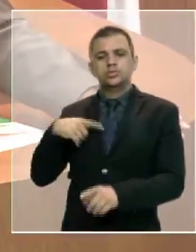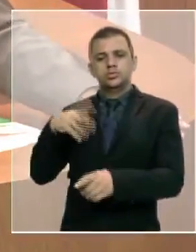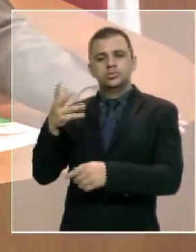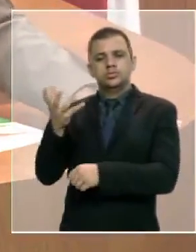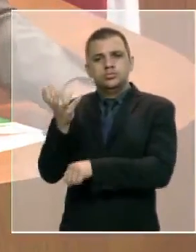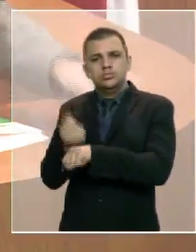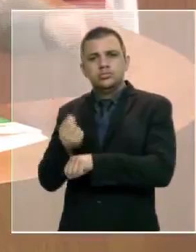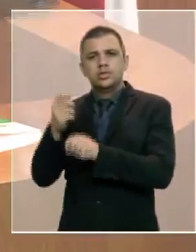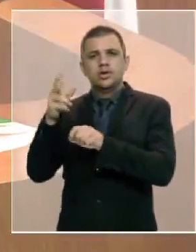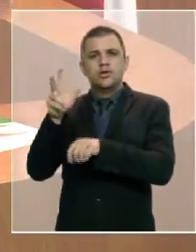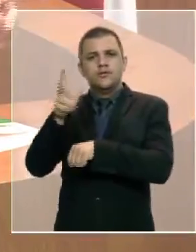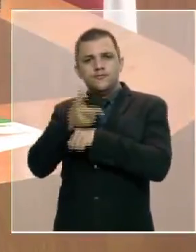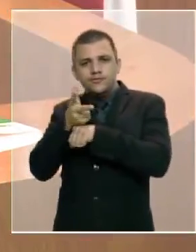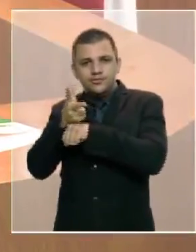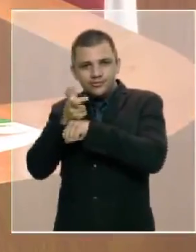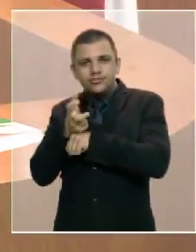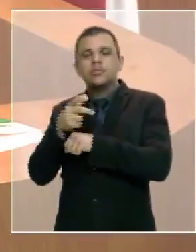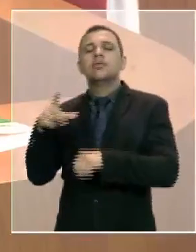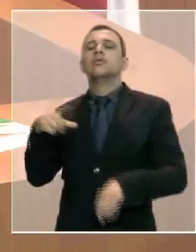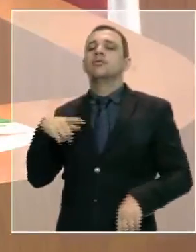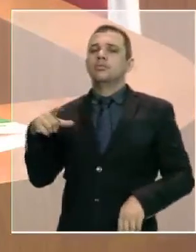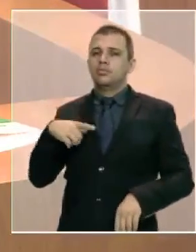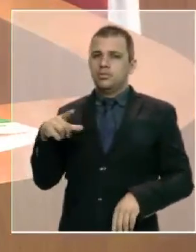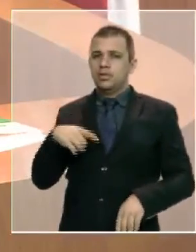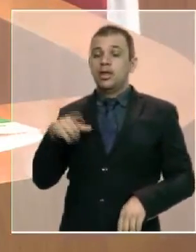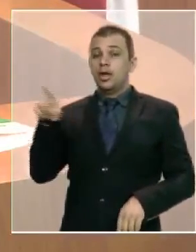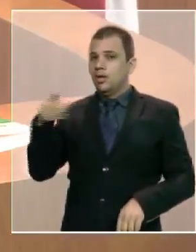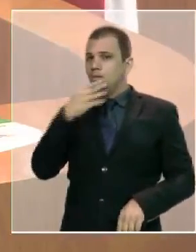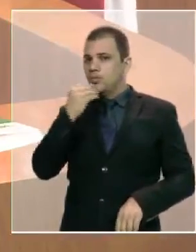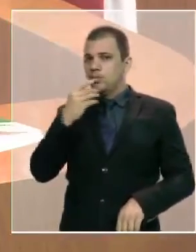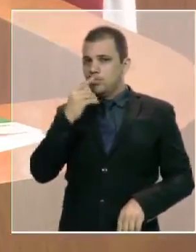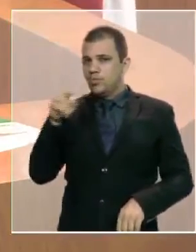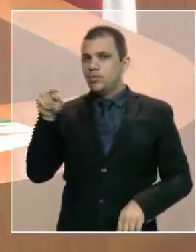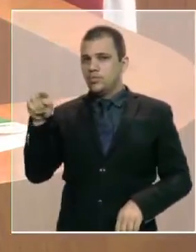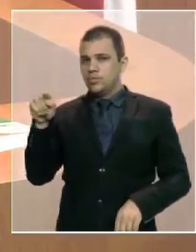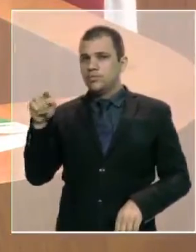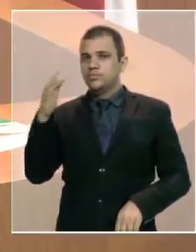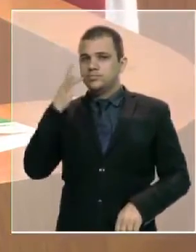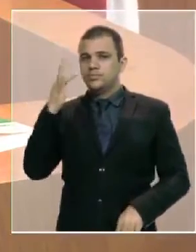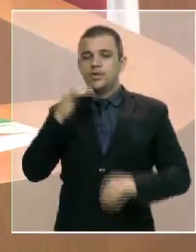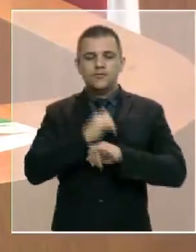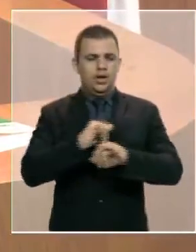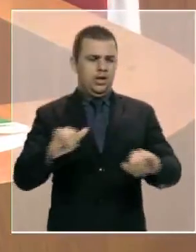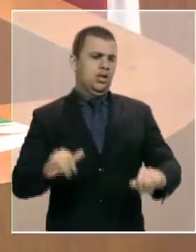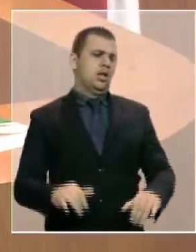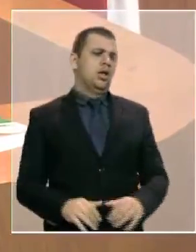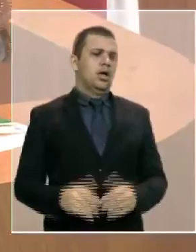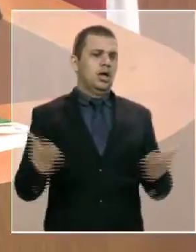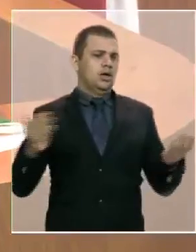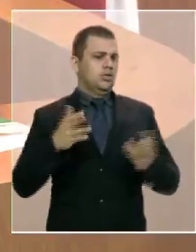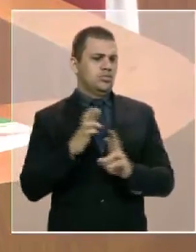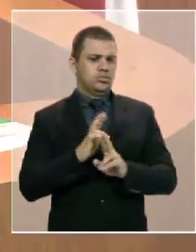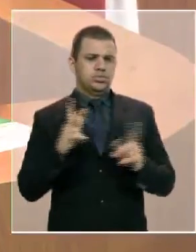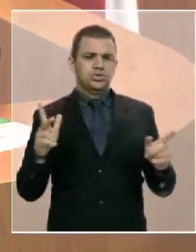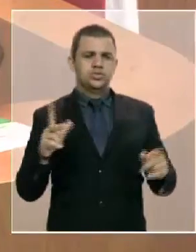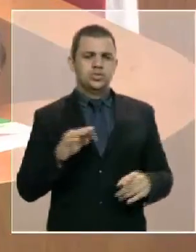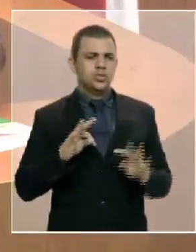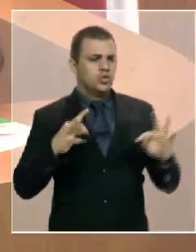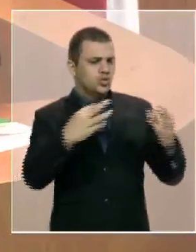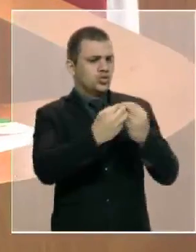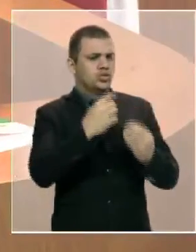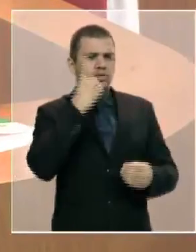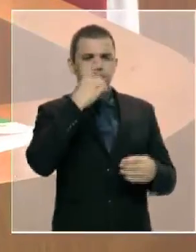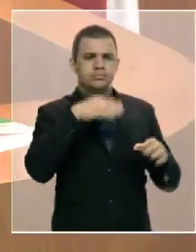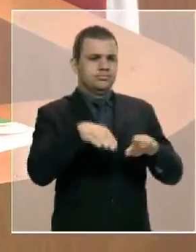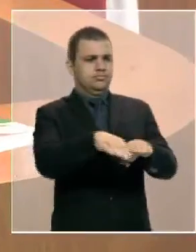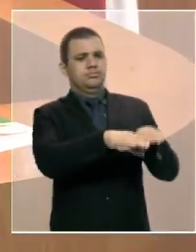falou que agora ia ser diferente, que todos os deputados iam ser tratados de formas iguais, que